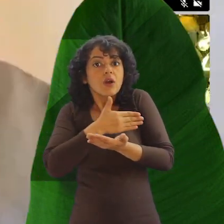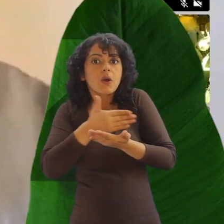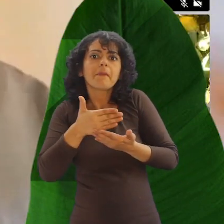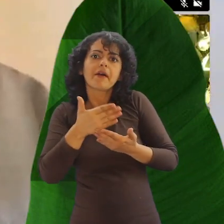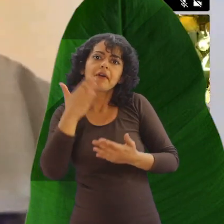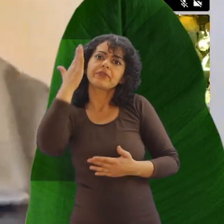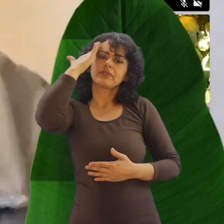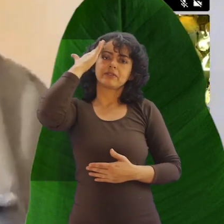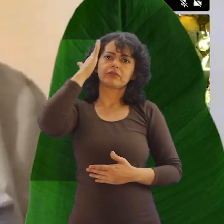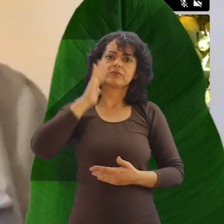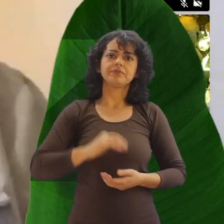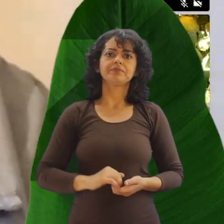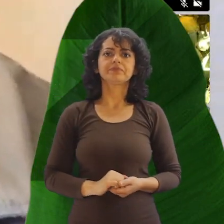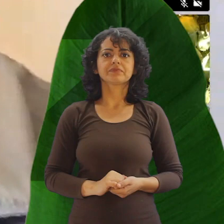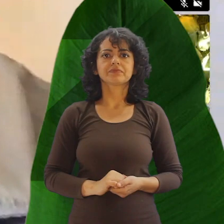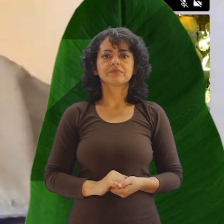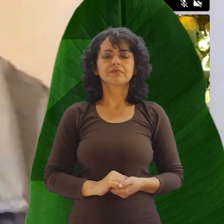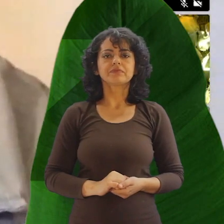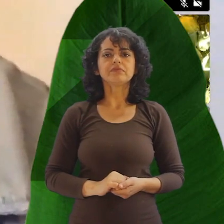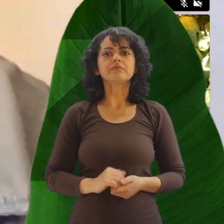teatro. Esses processos,